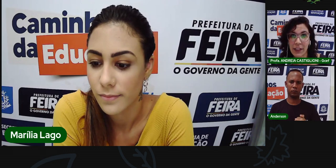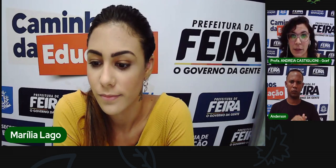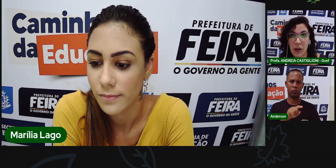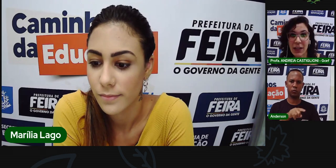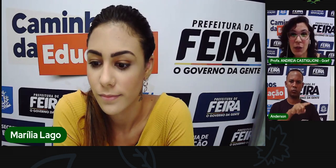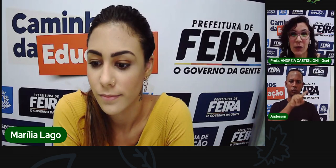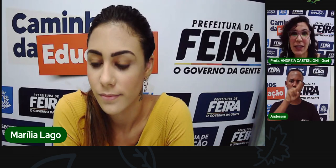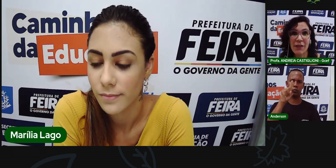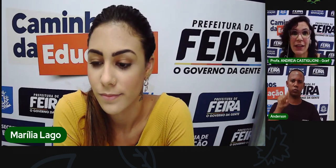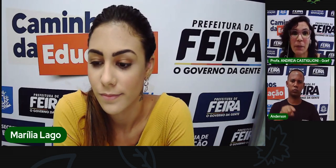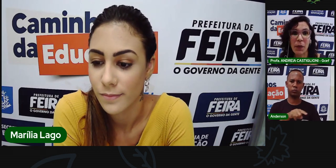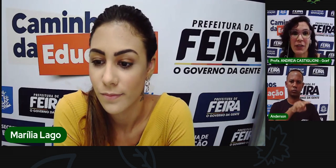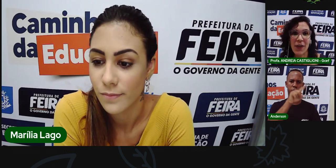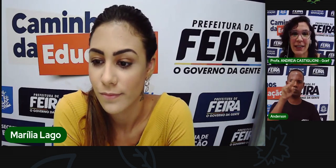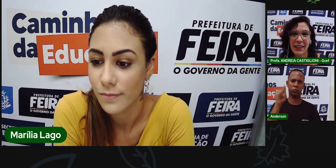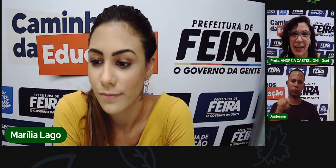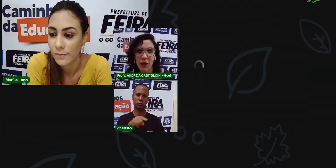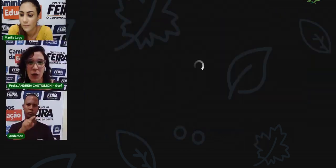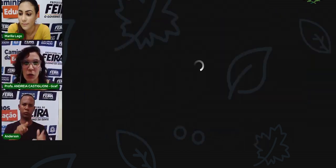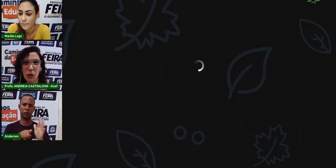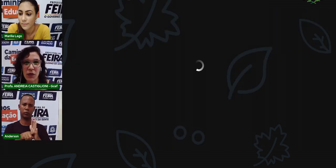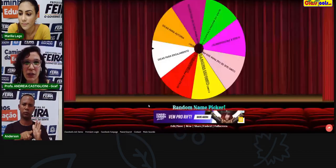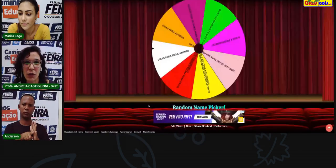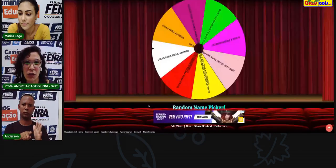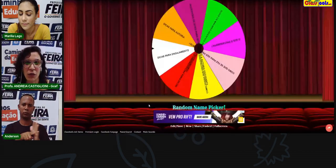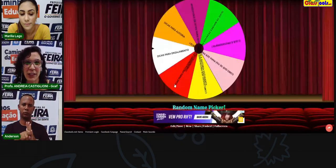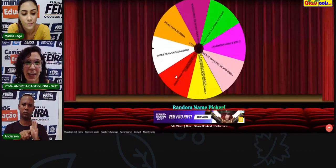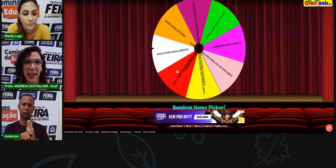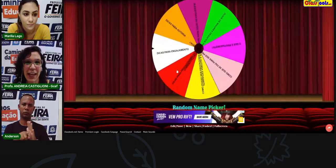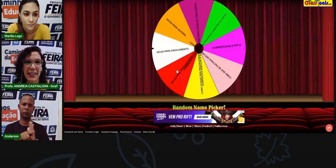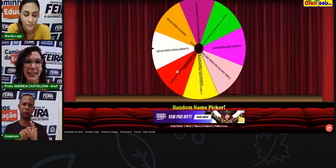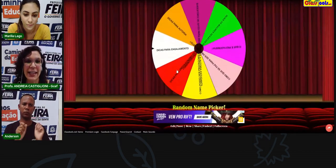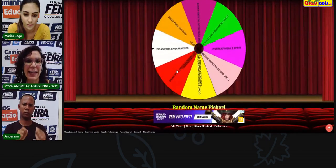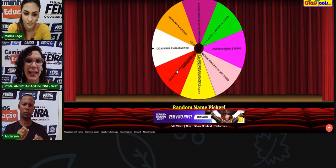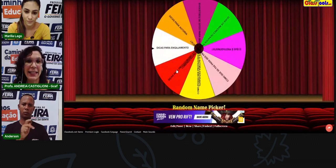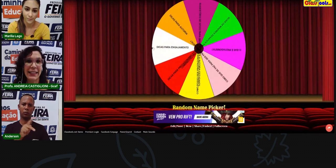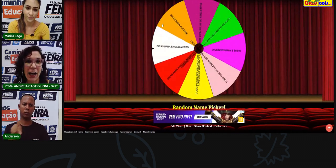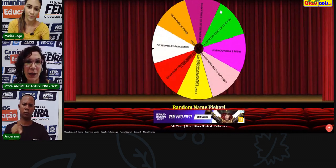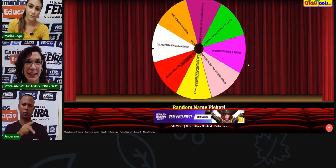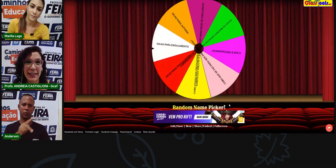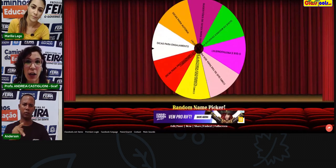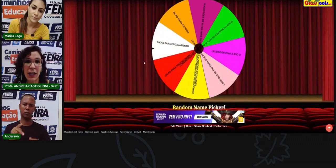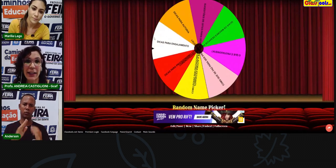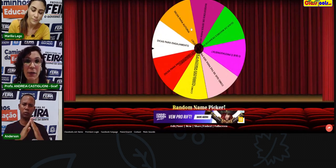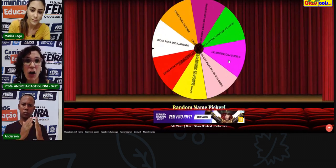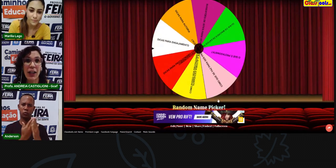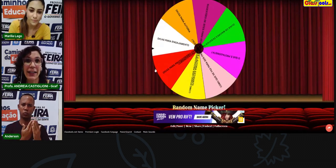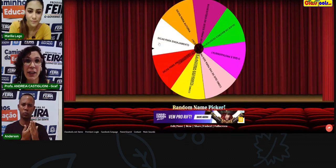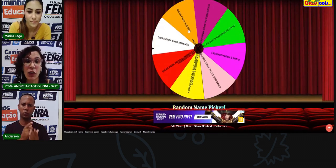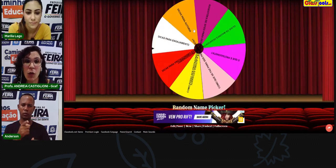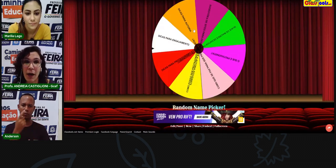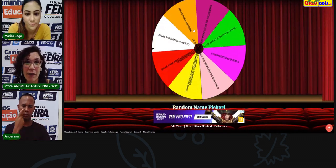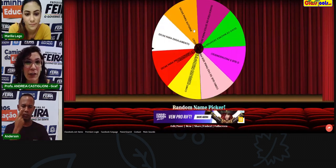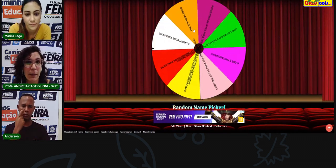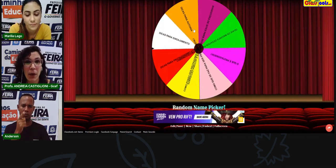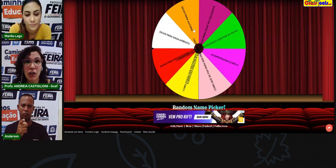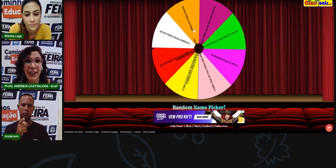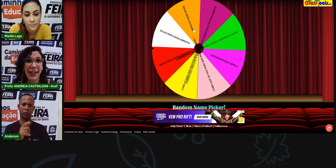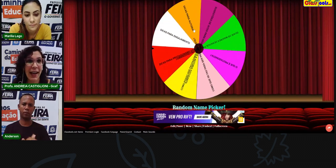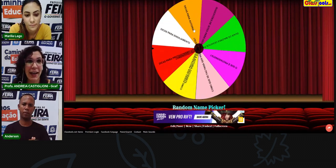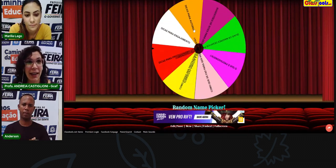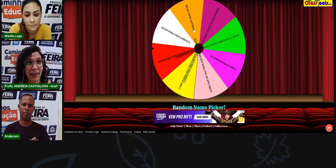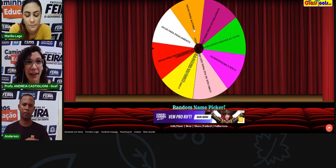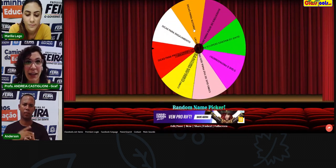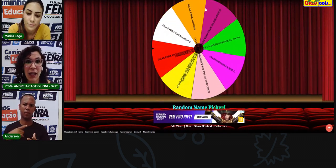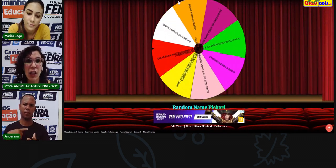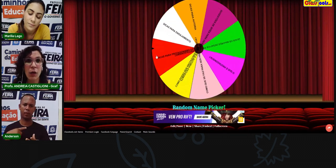roleta. Vocês podem, inclusive, depois fazer com os professores de vocês nas aulas. Essa roleta é uma roleta virtual e você pode